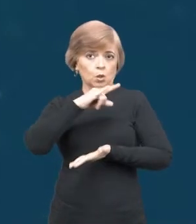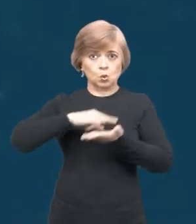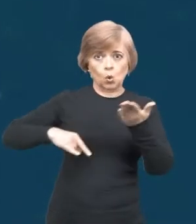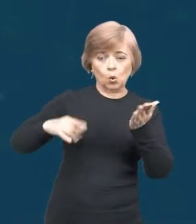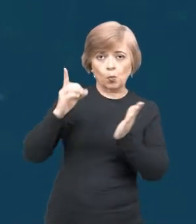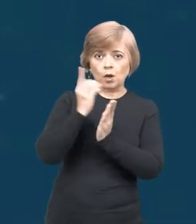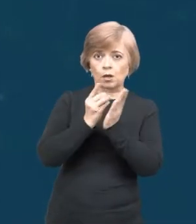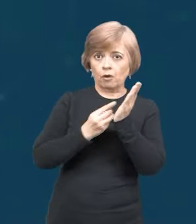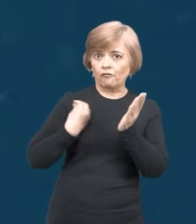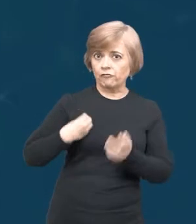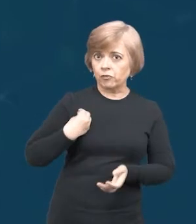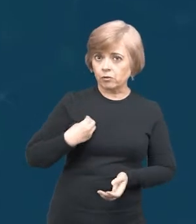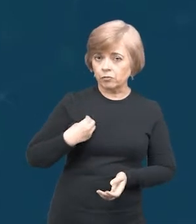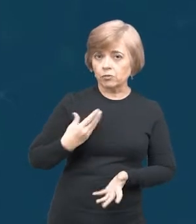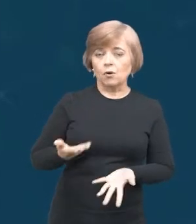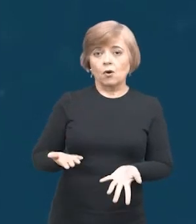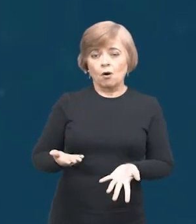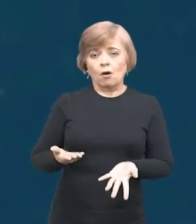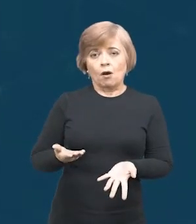isso poderia